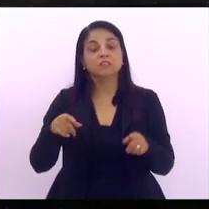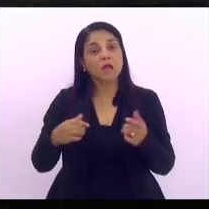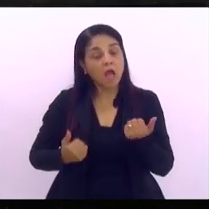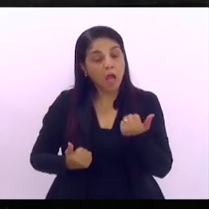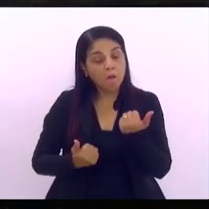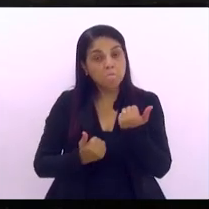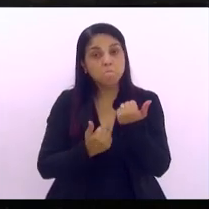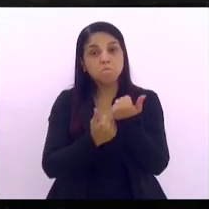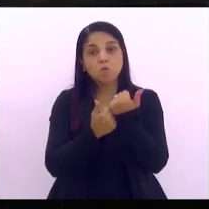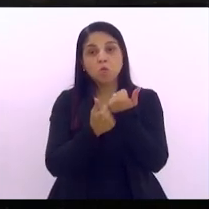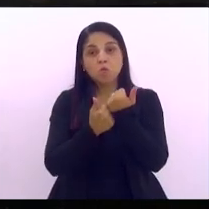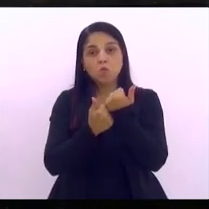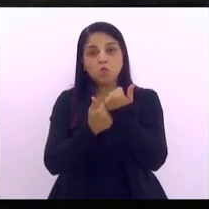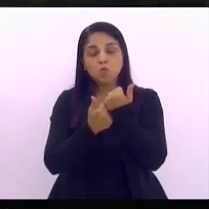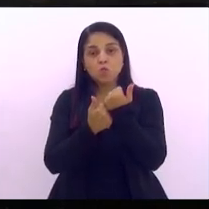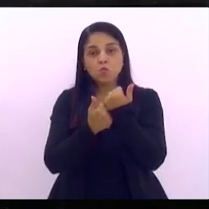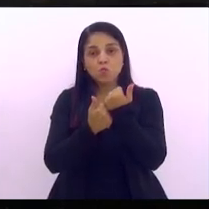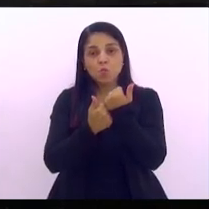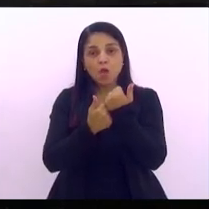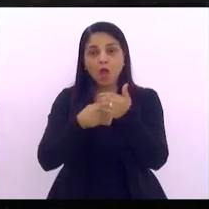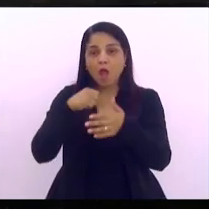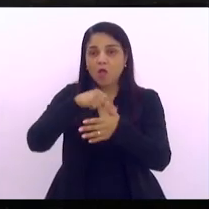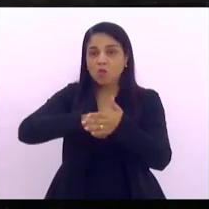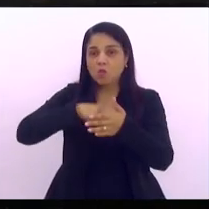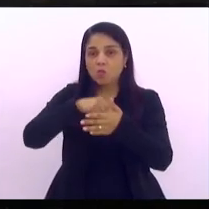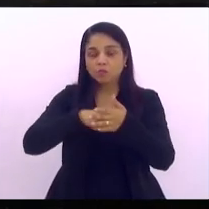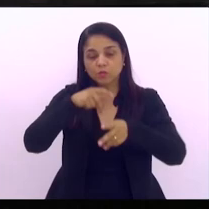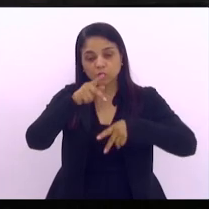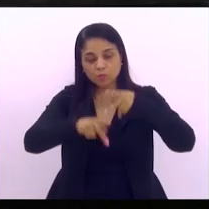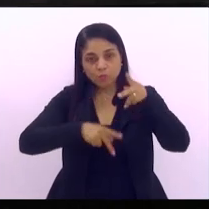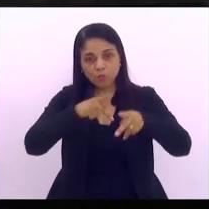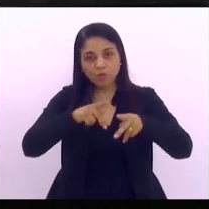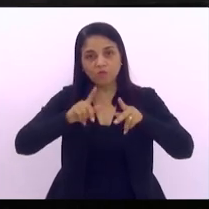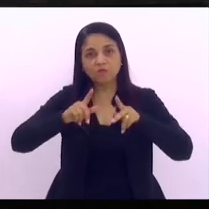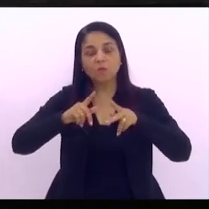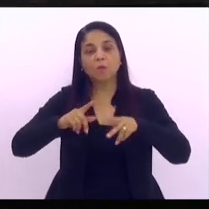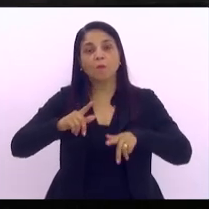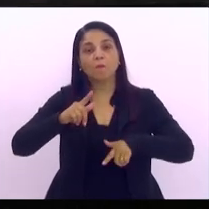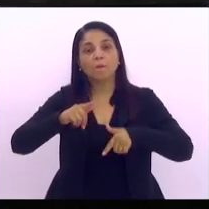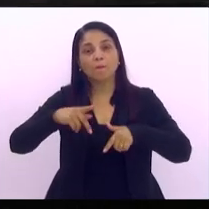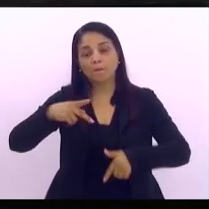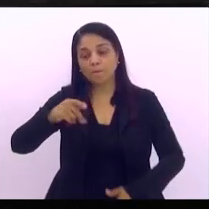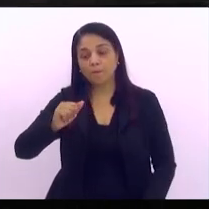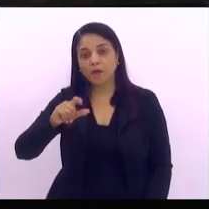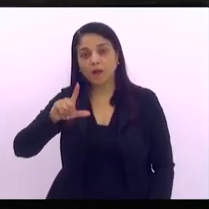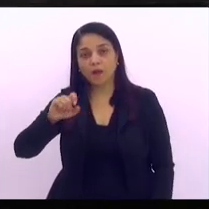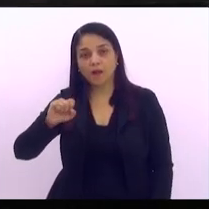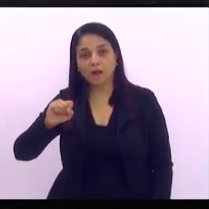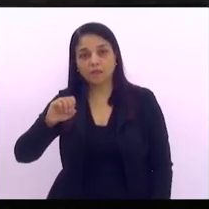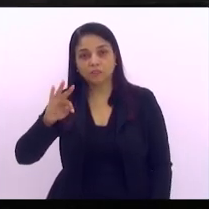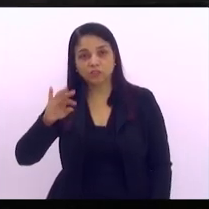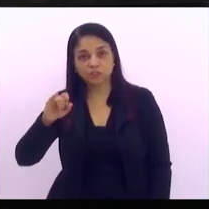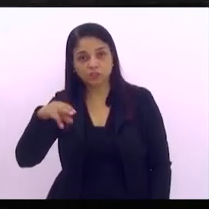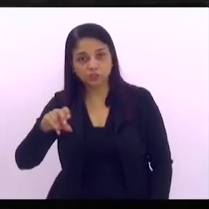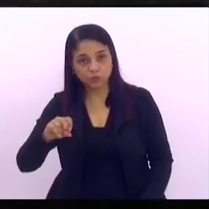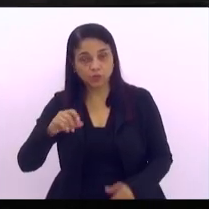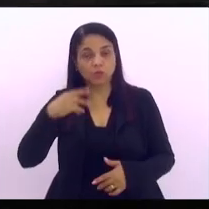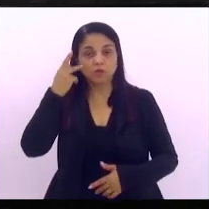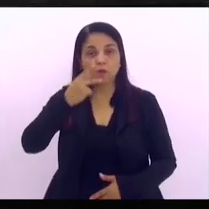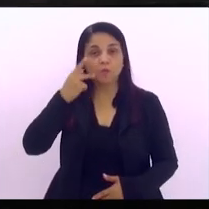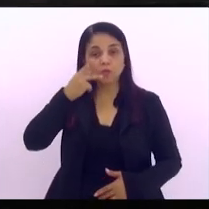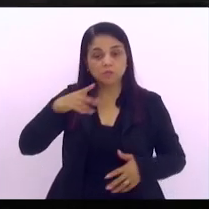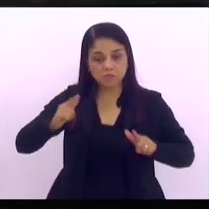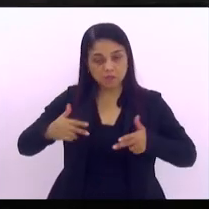apoio total e irrestrito à luta do povo palestino pela sua autodeterminação contra a política do apartheid implementada por